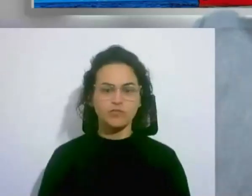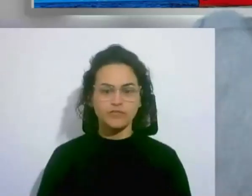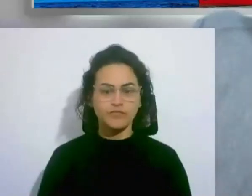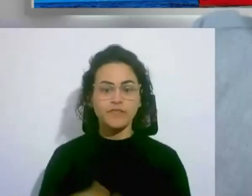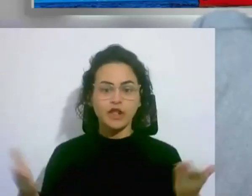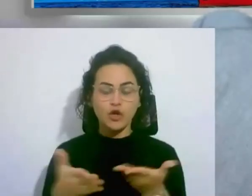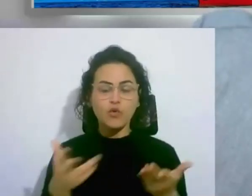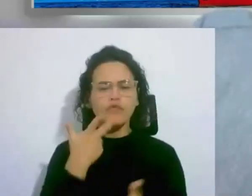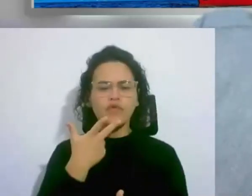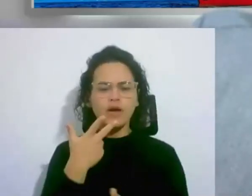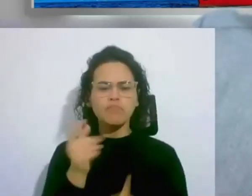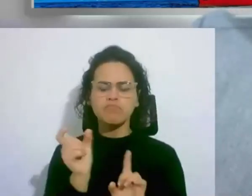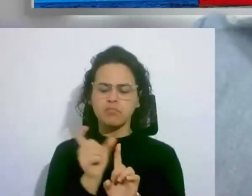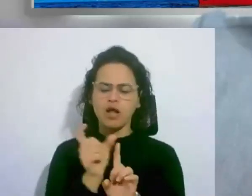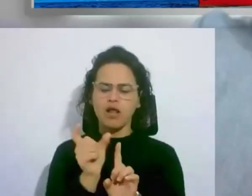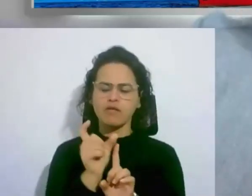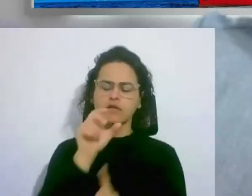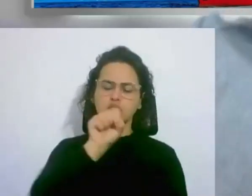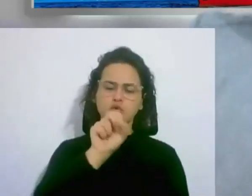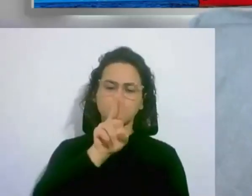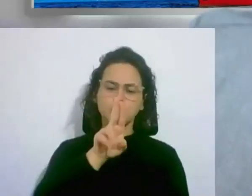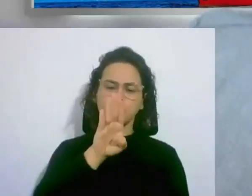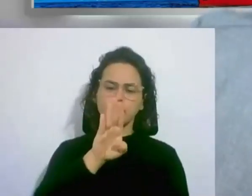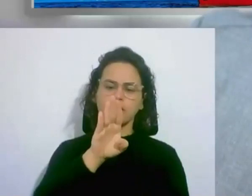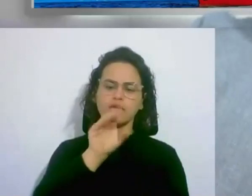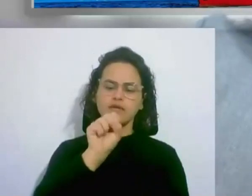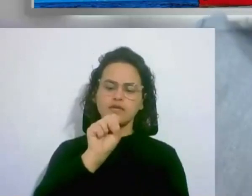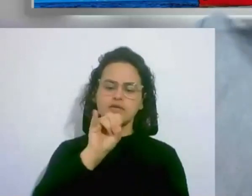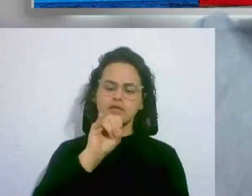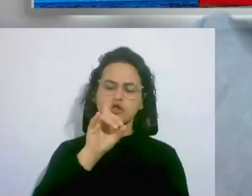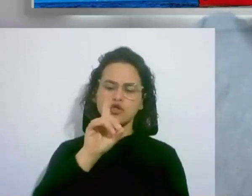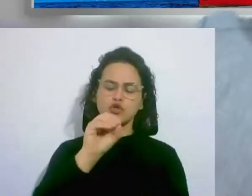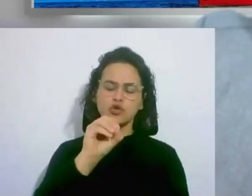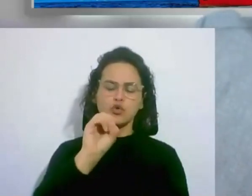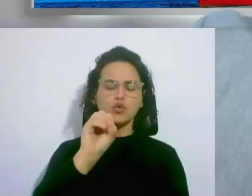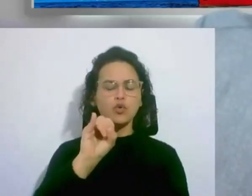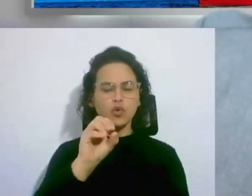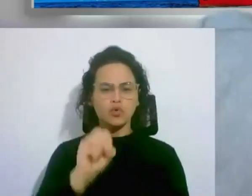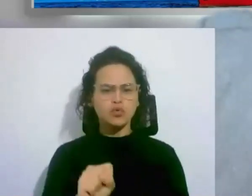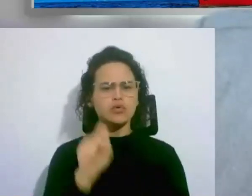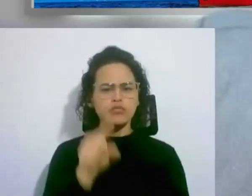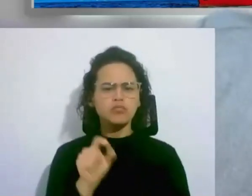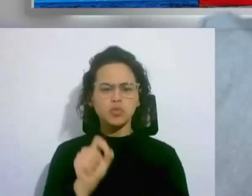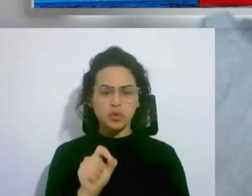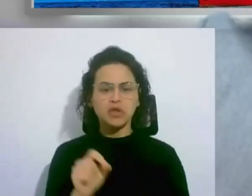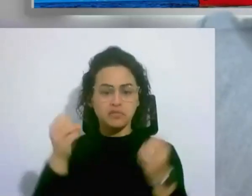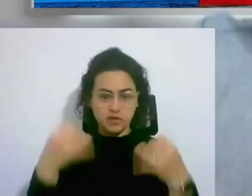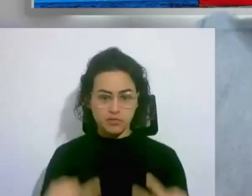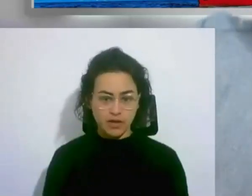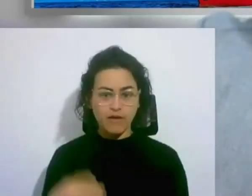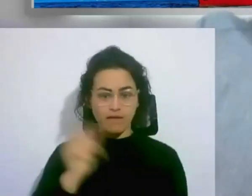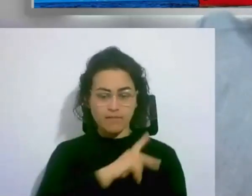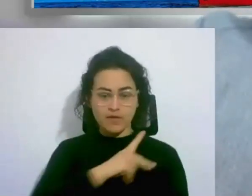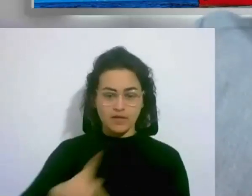subsídios. Para falar sobre subsídios distrital e global, a presidente da Subcomissão de Subsídios, Sônia